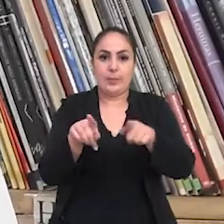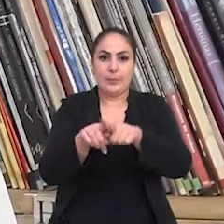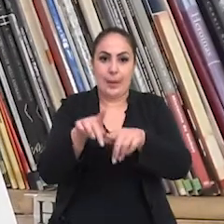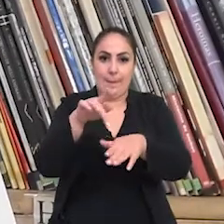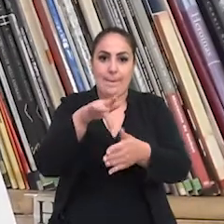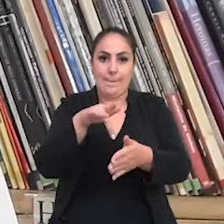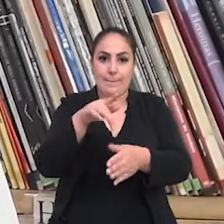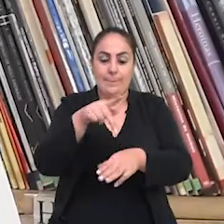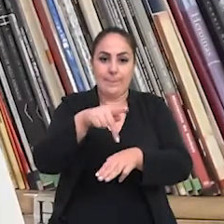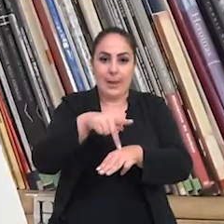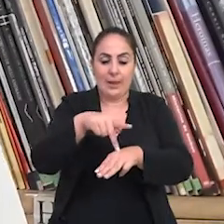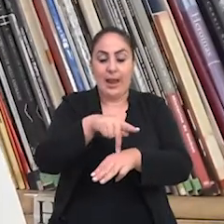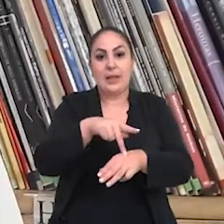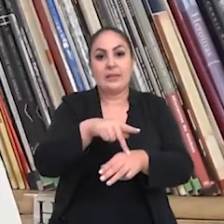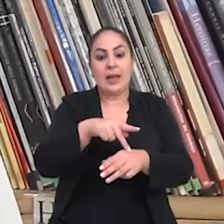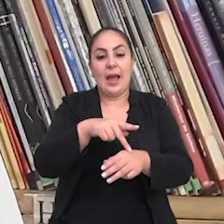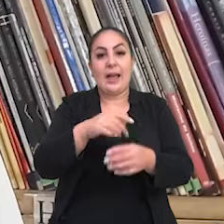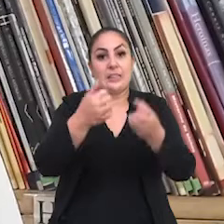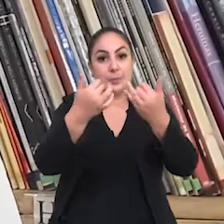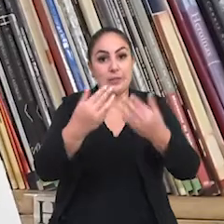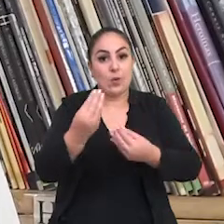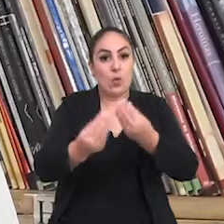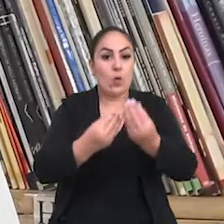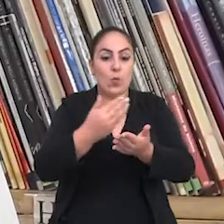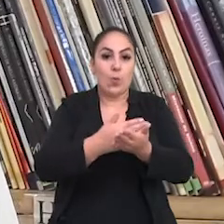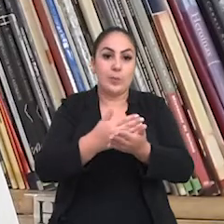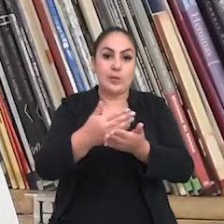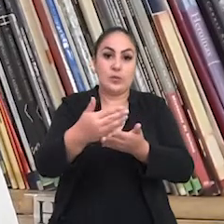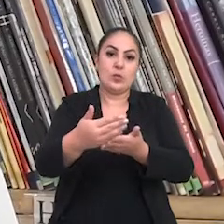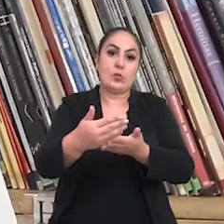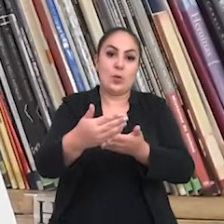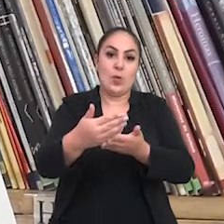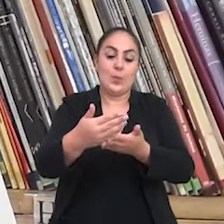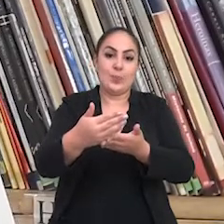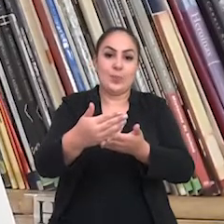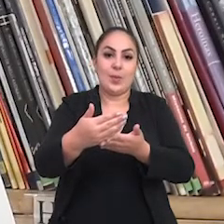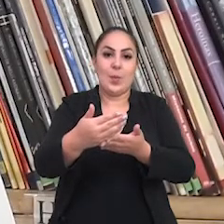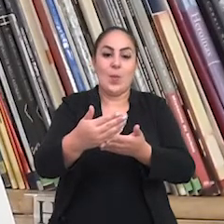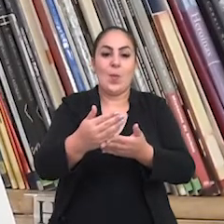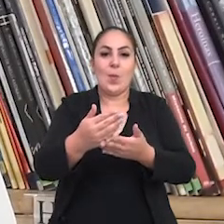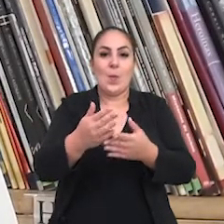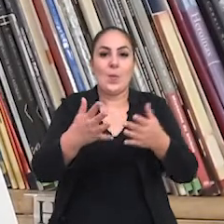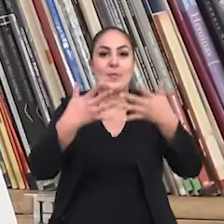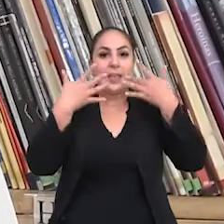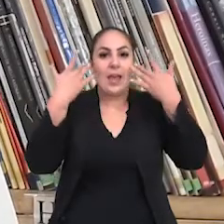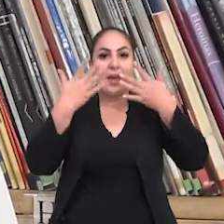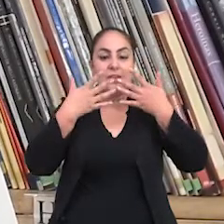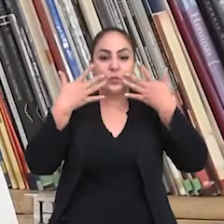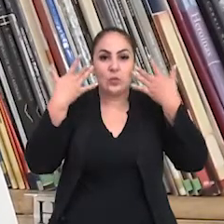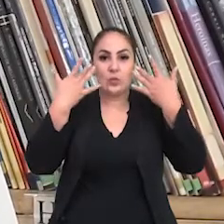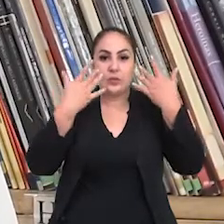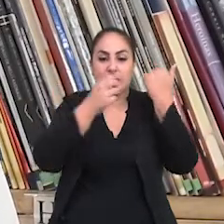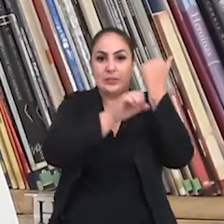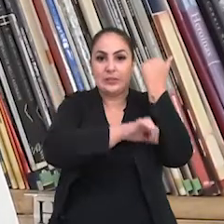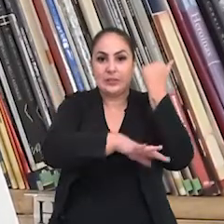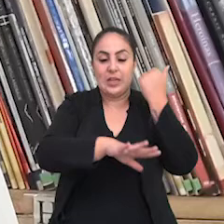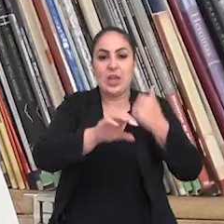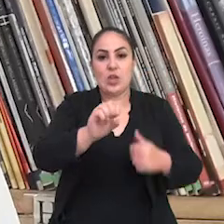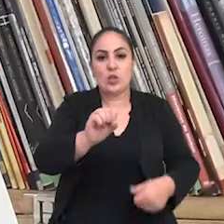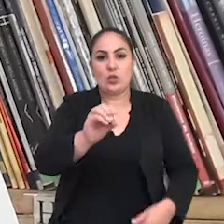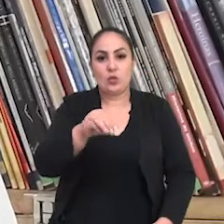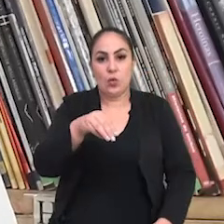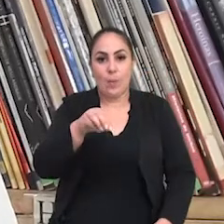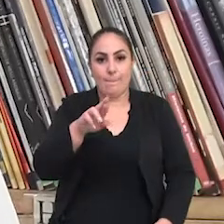e com ela a explicação de como surgiu o Teatro de Sombras. É uma lenda chinesa